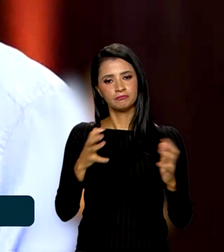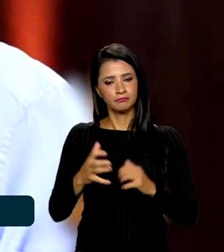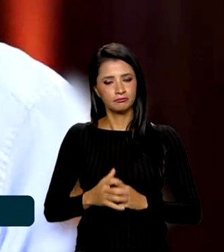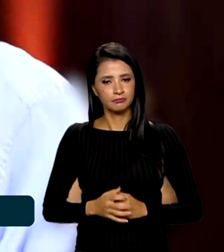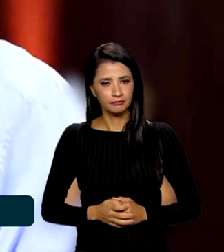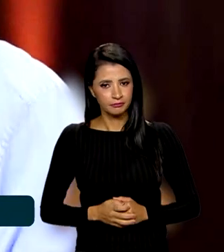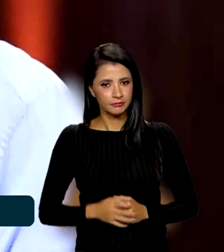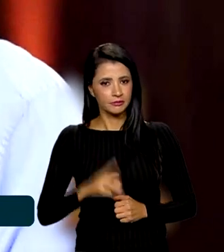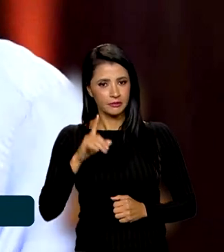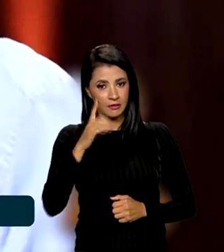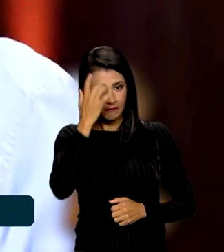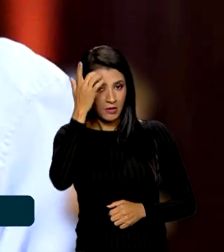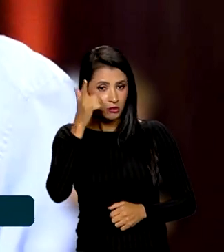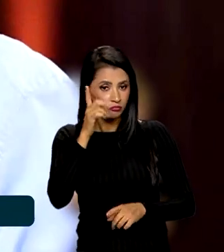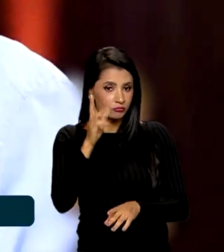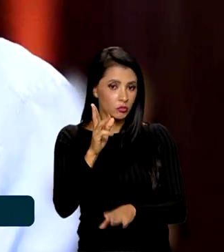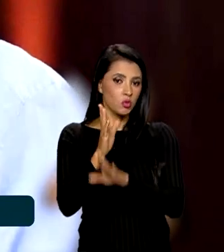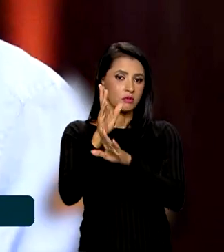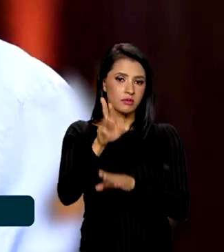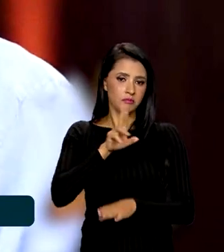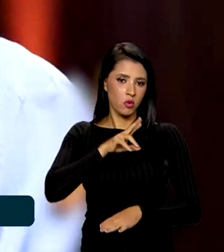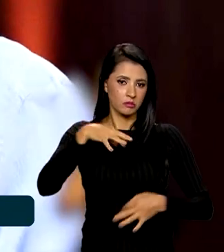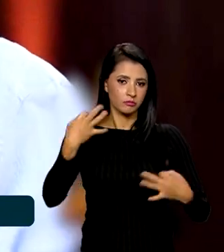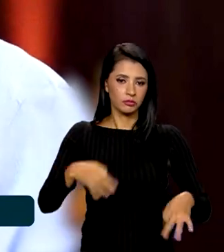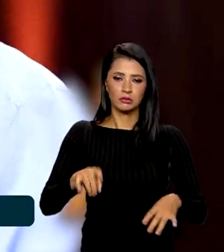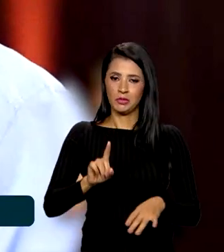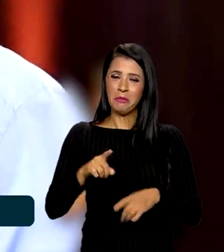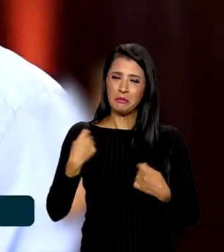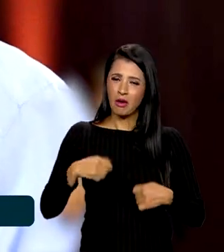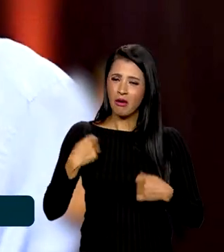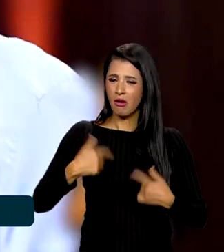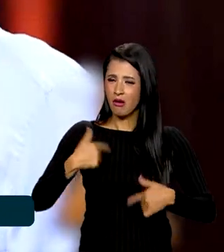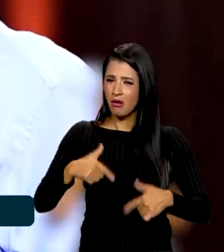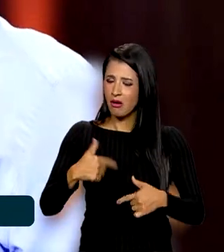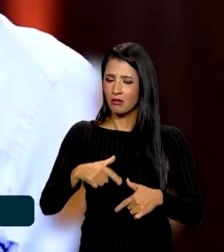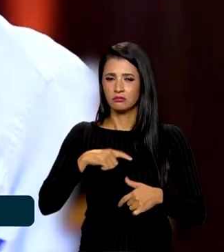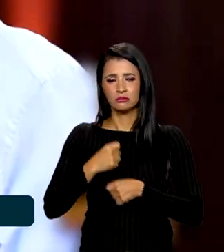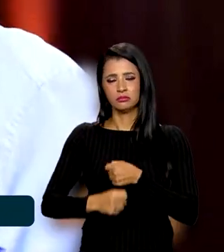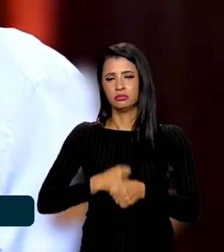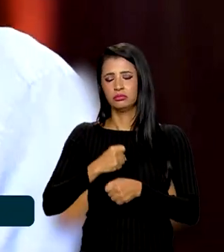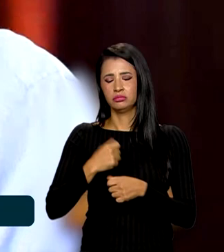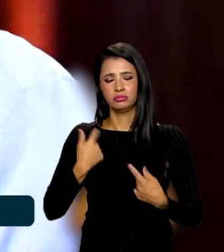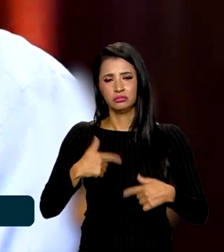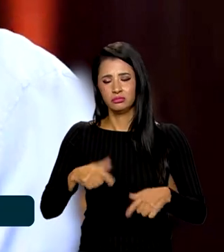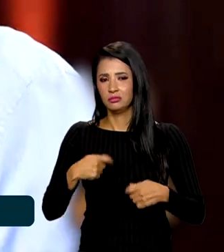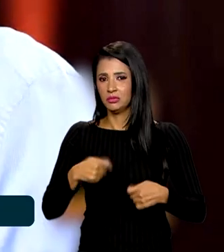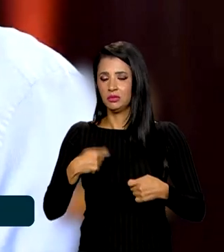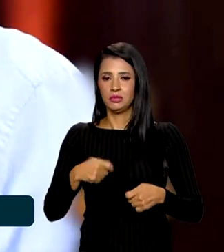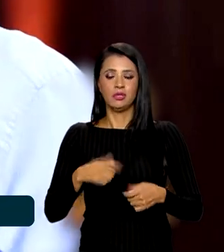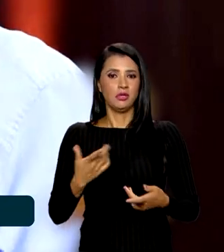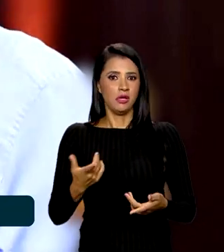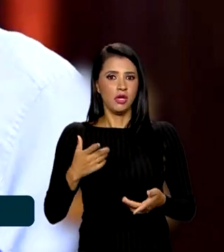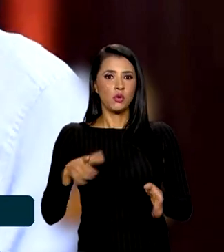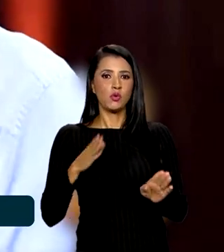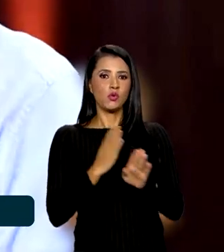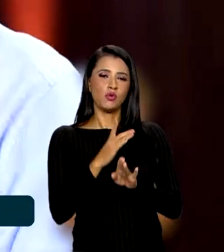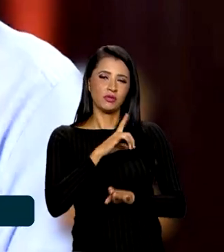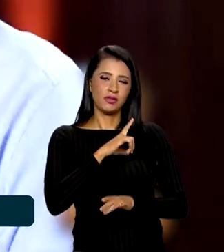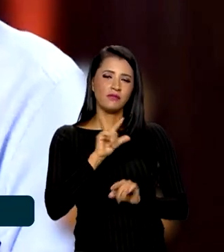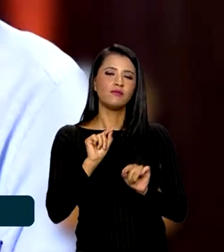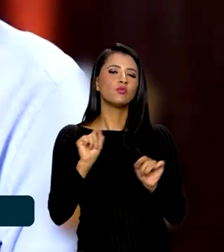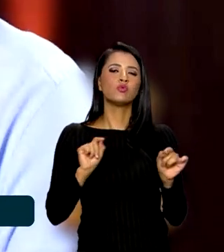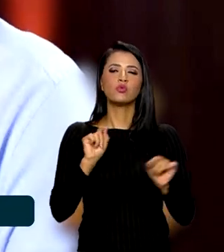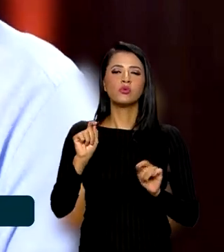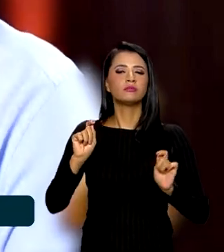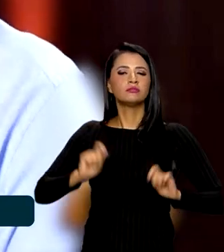encontrar a solução definitiva porque demanda muito trabalho, muitos anos de trabalho. E porque esse encontro ele teve como condição